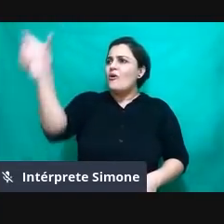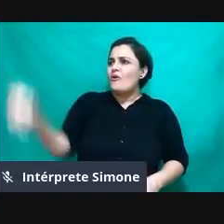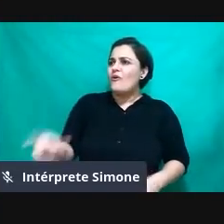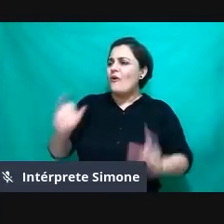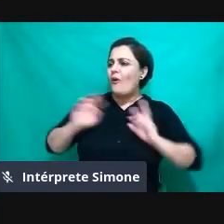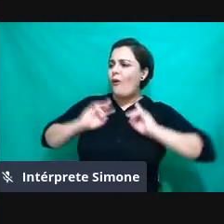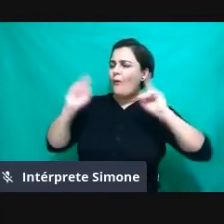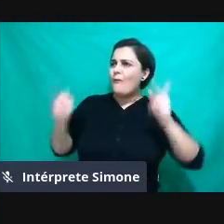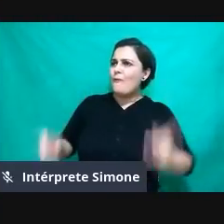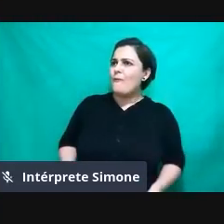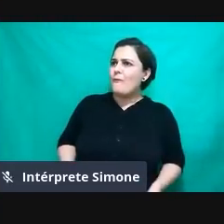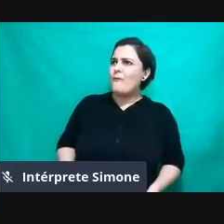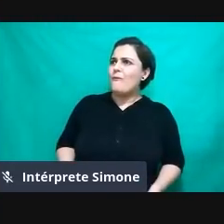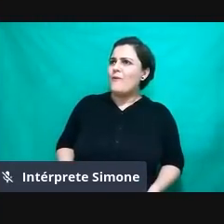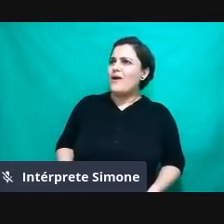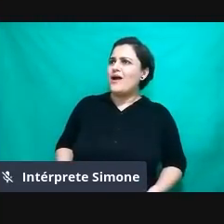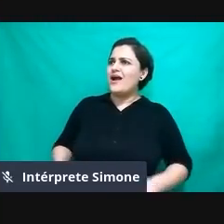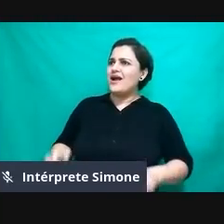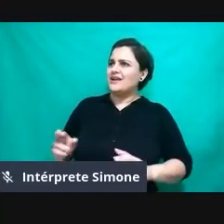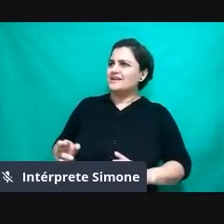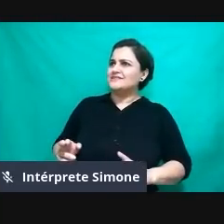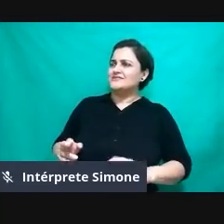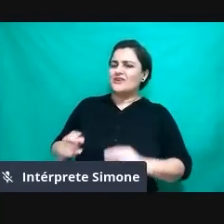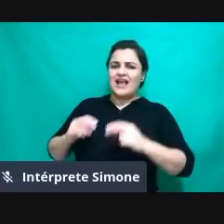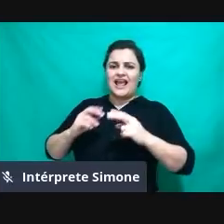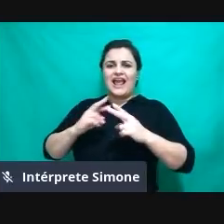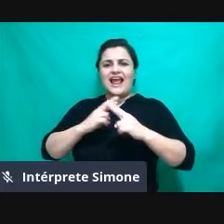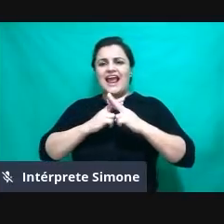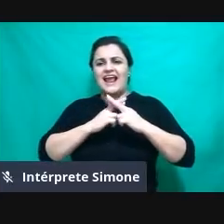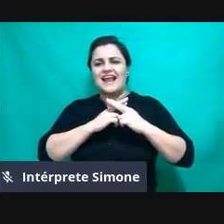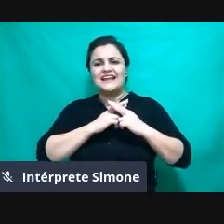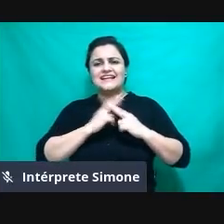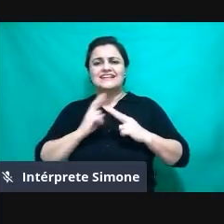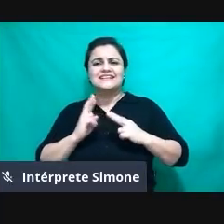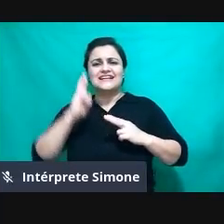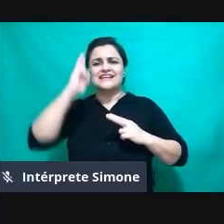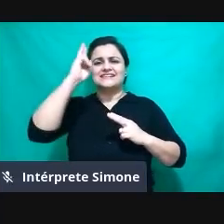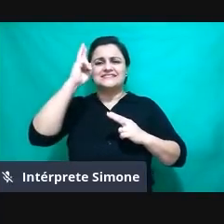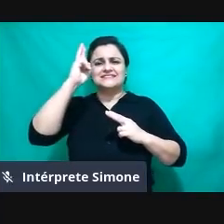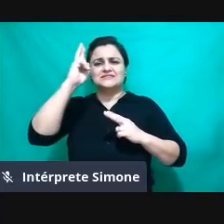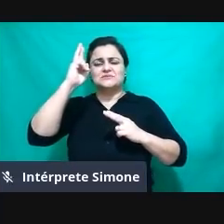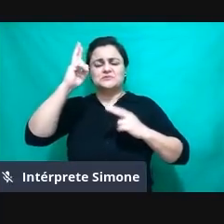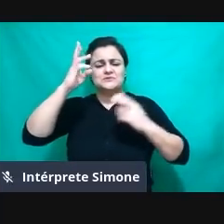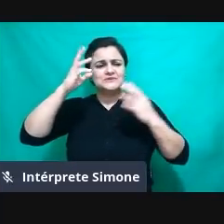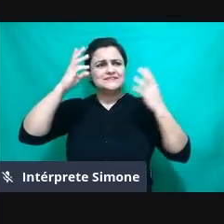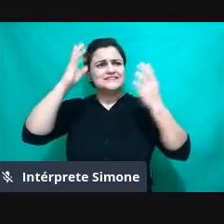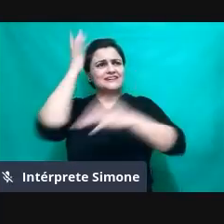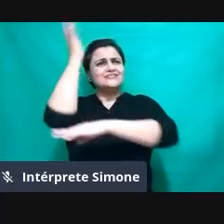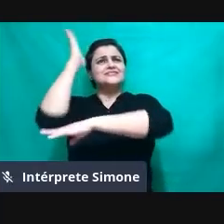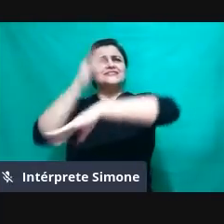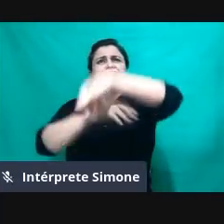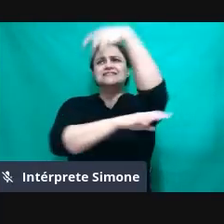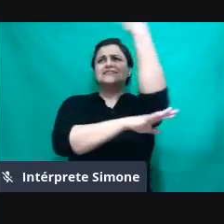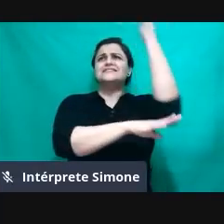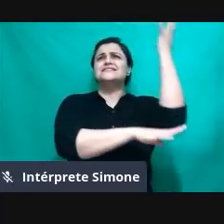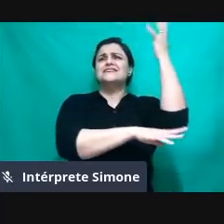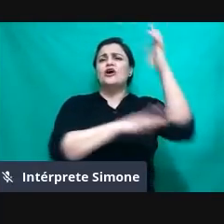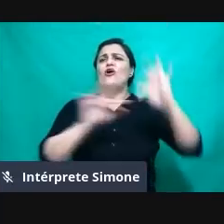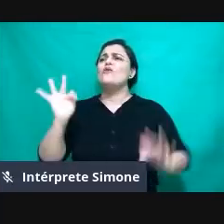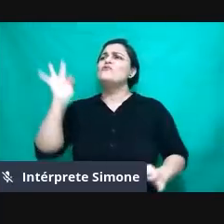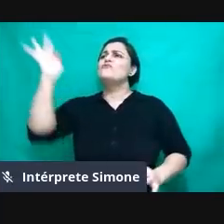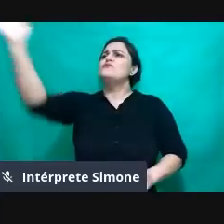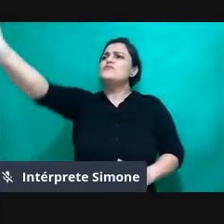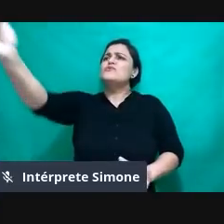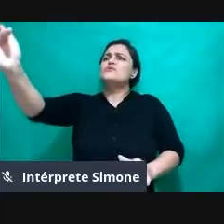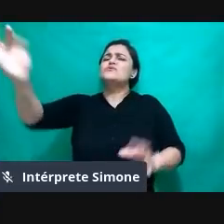natureza, né? Como nós vamos deixar esse planeta para o futuro? Será que o